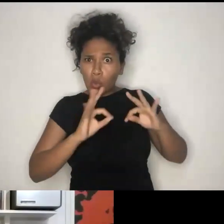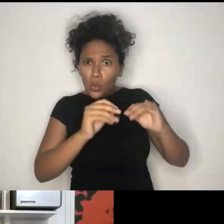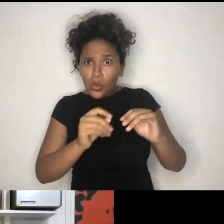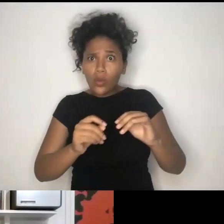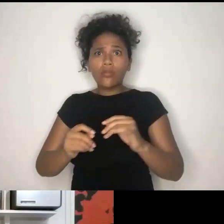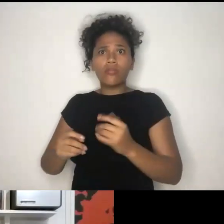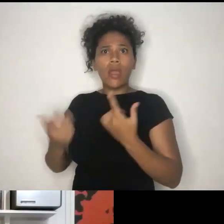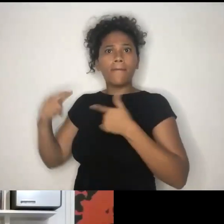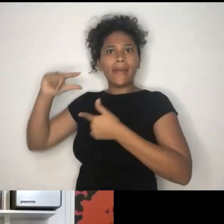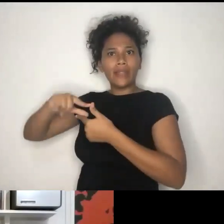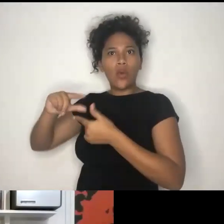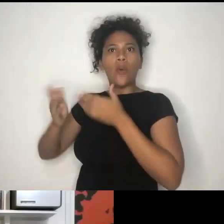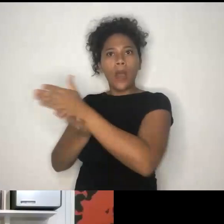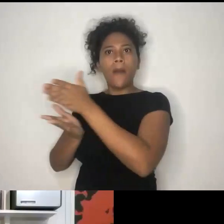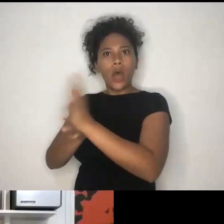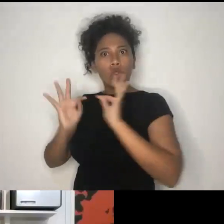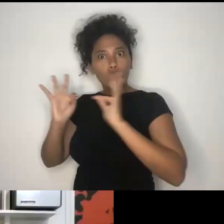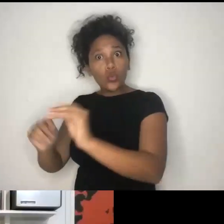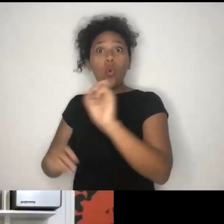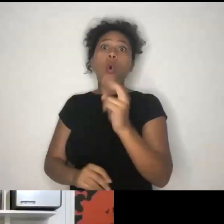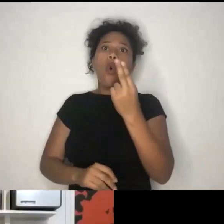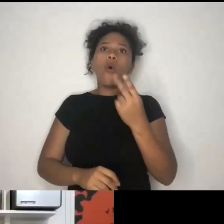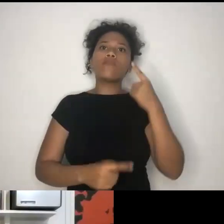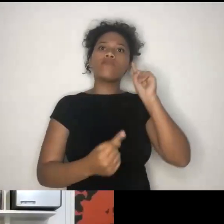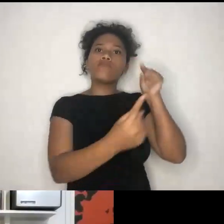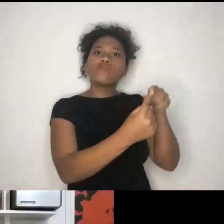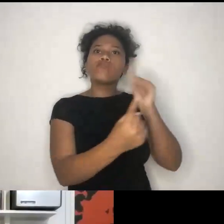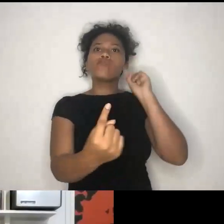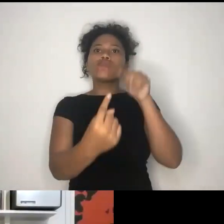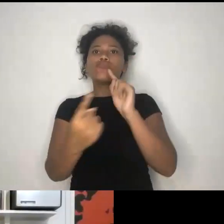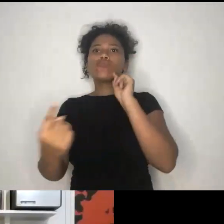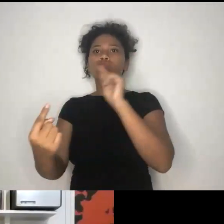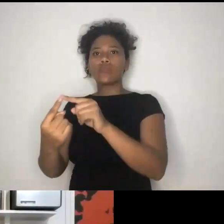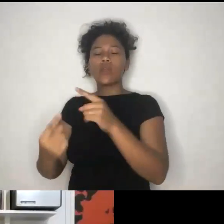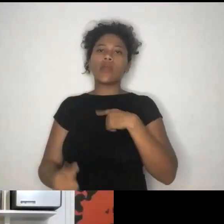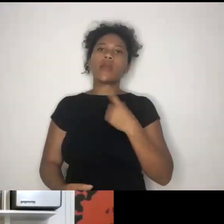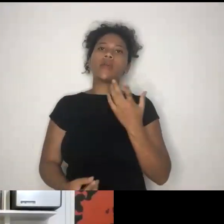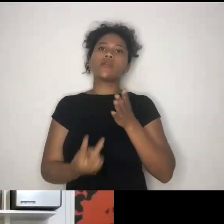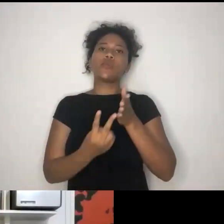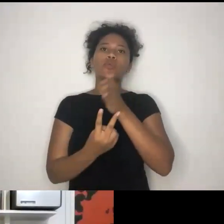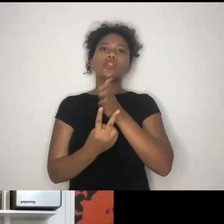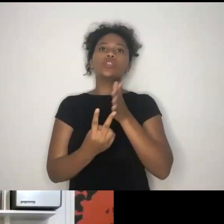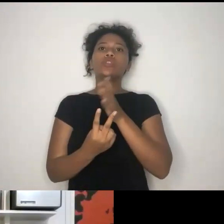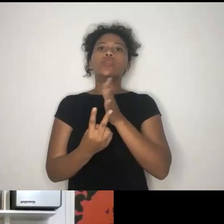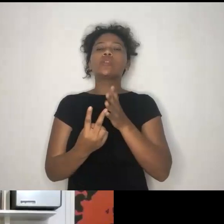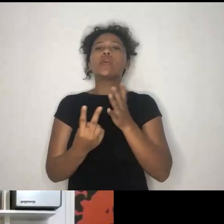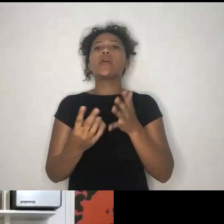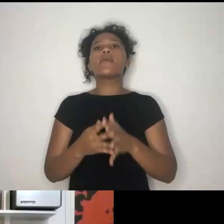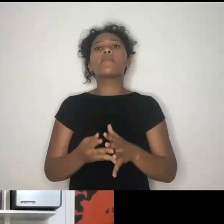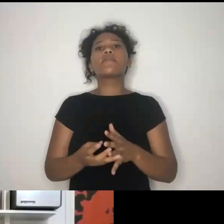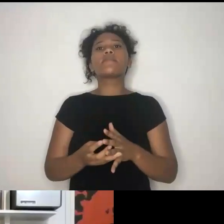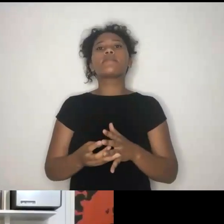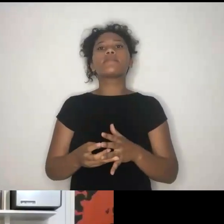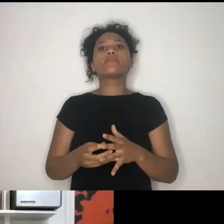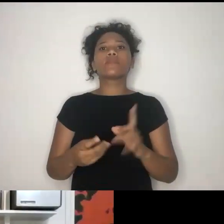ou você aplica e elabora um diagramas específico para cada obra São dois dois quadrantes